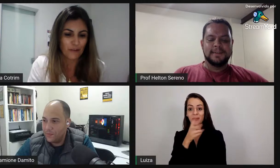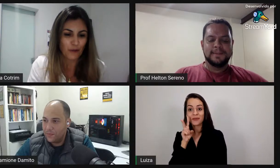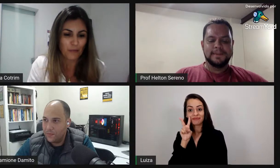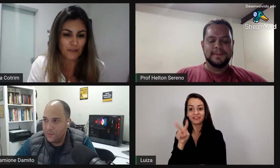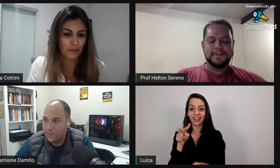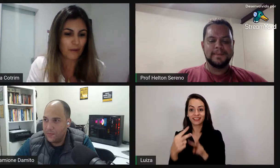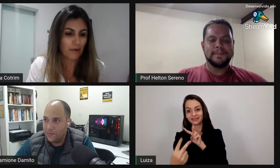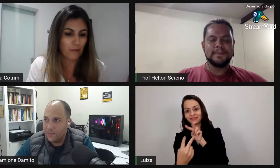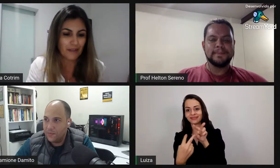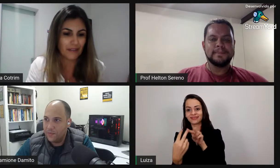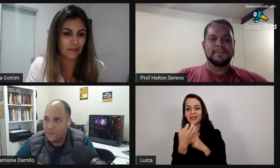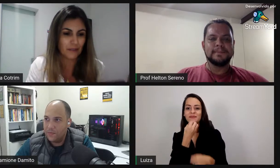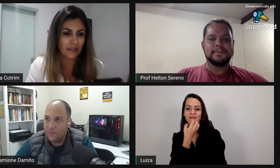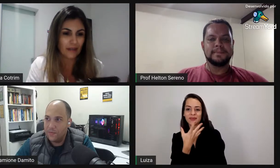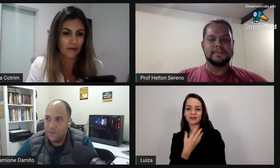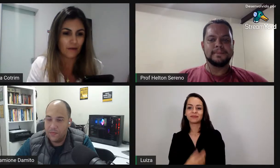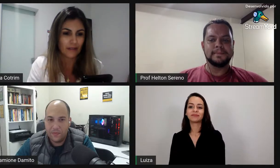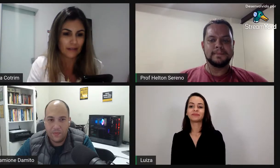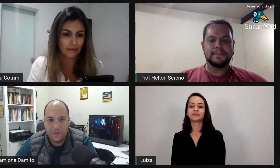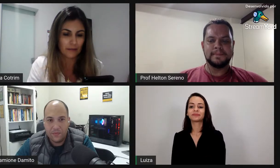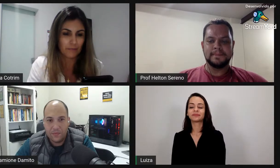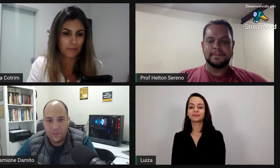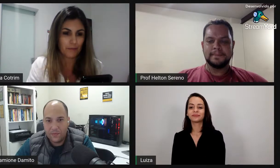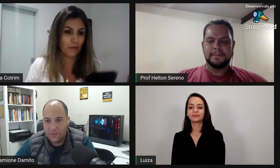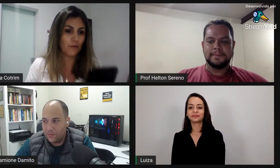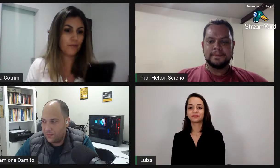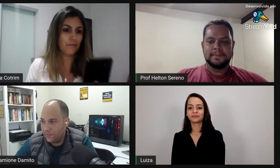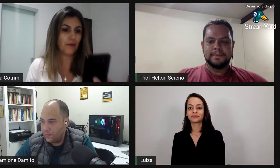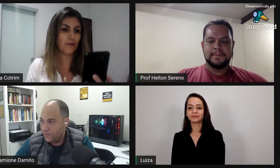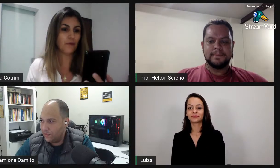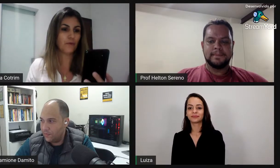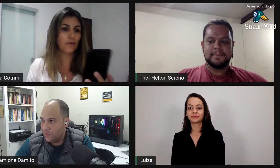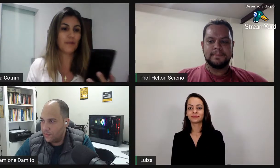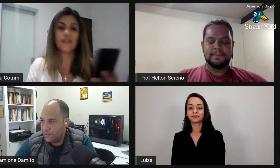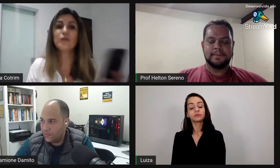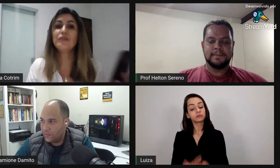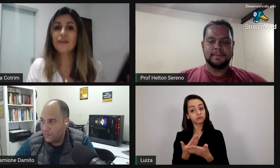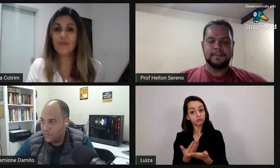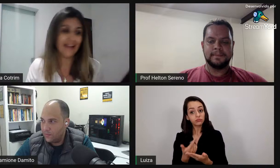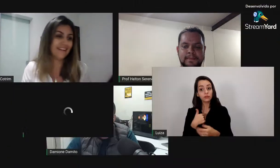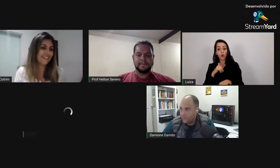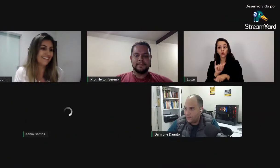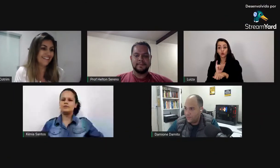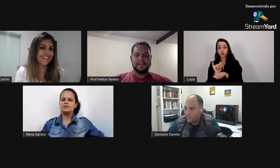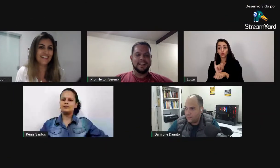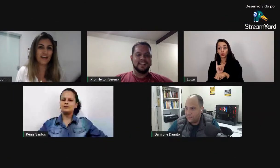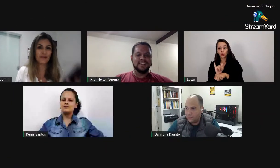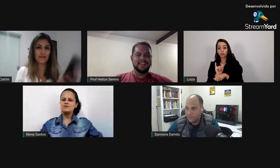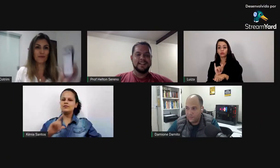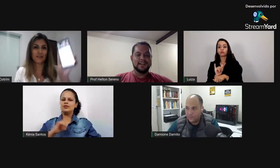eu estou pessoal acompanhando aqui agora eu estou pelo youtube aqui no celular